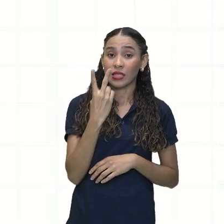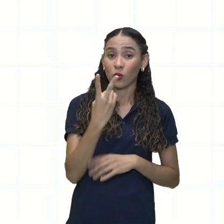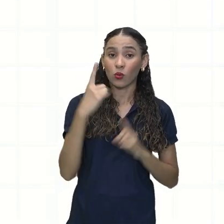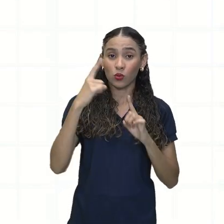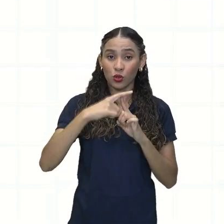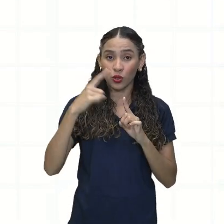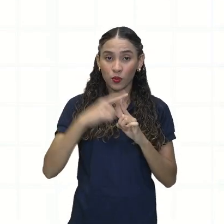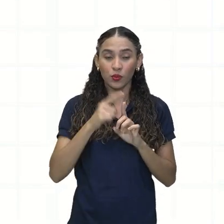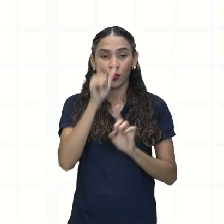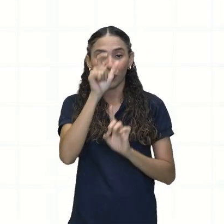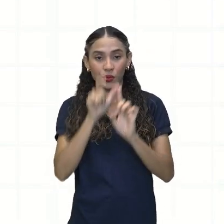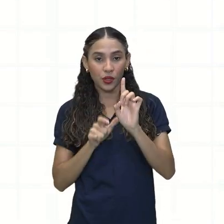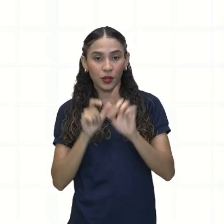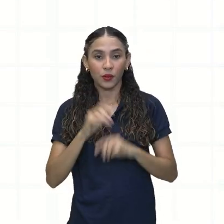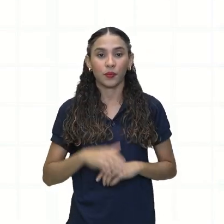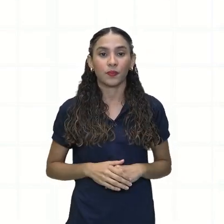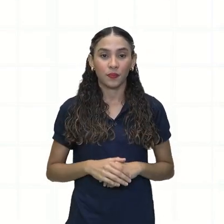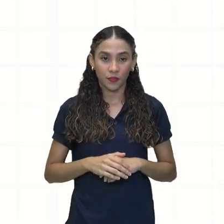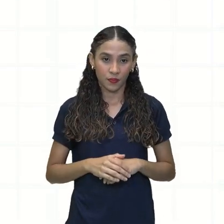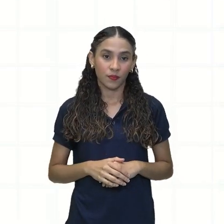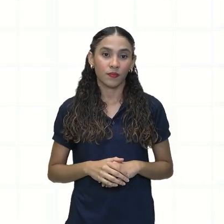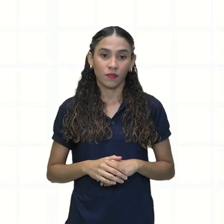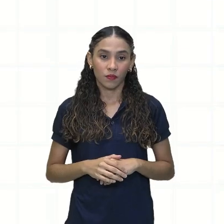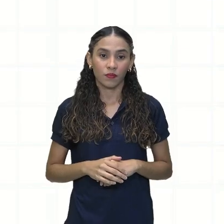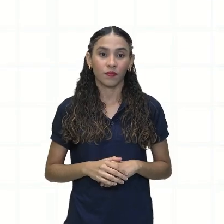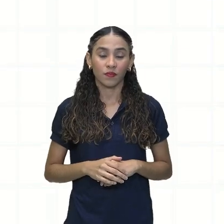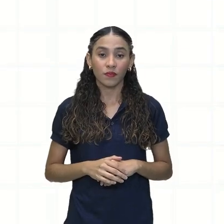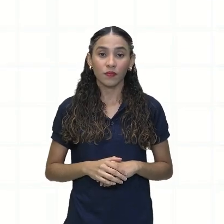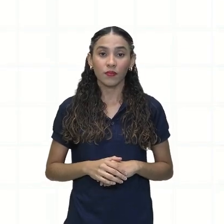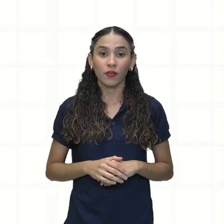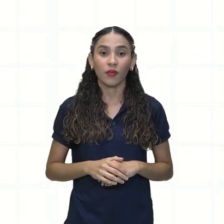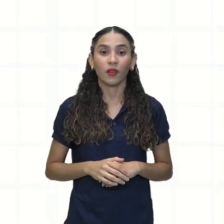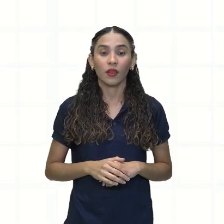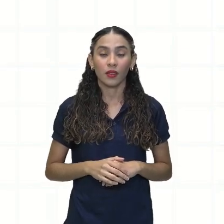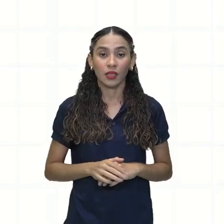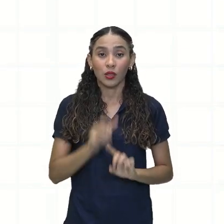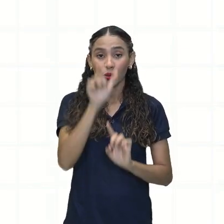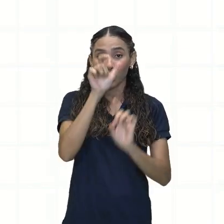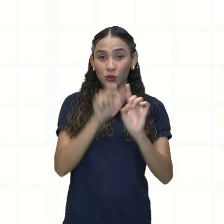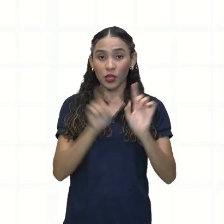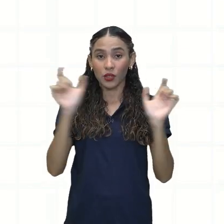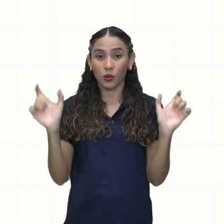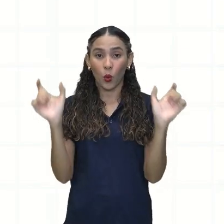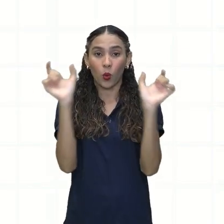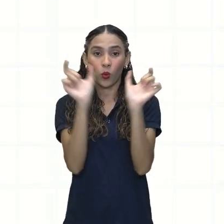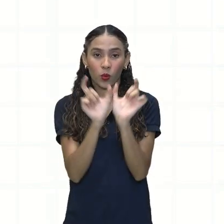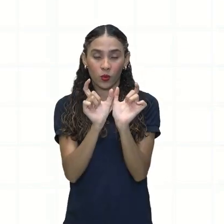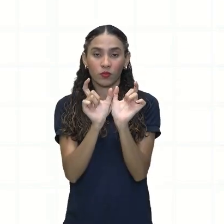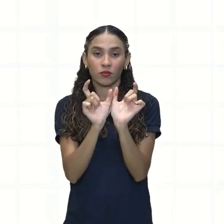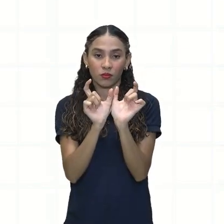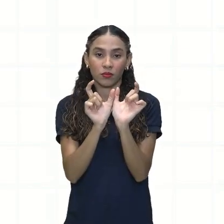de sujeito. E esse segundo tipo de sujeito se chama sujeito